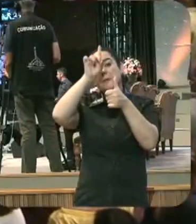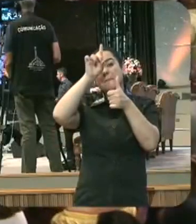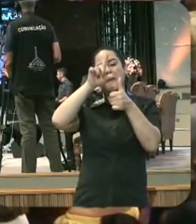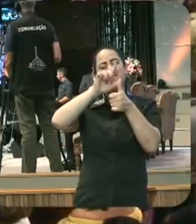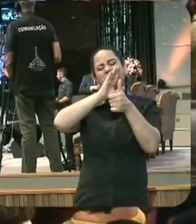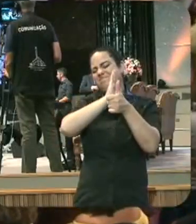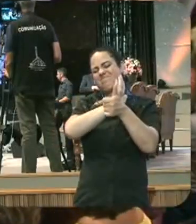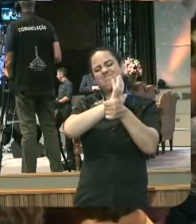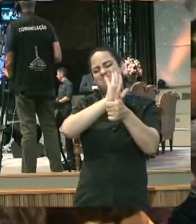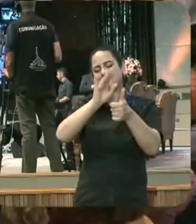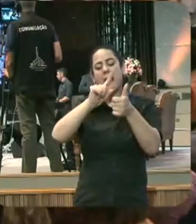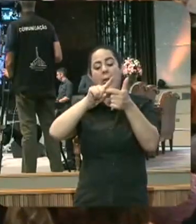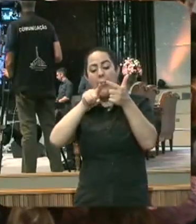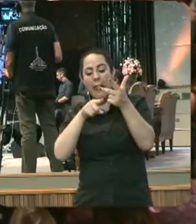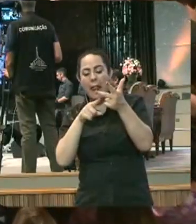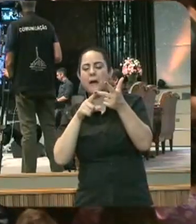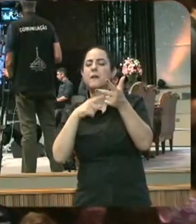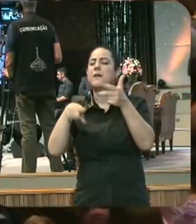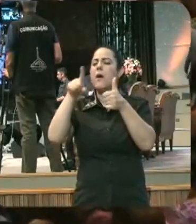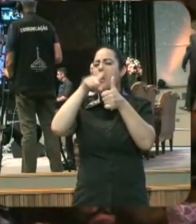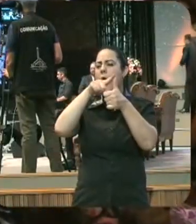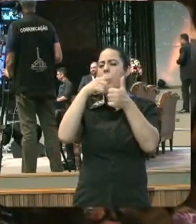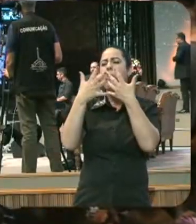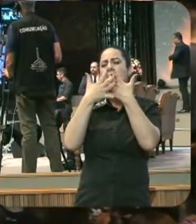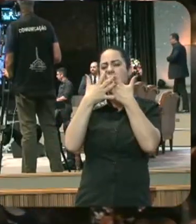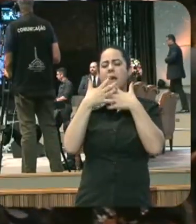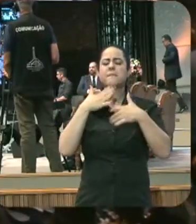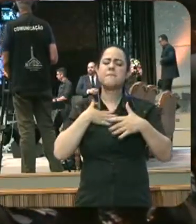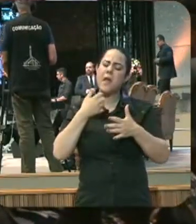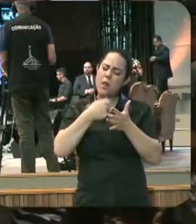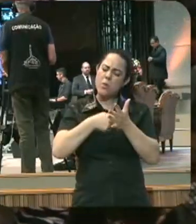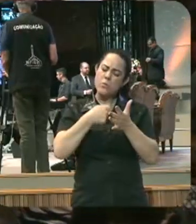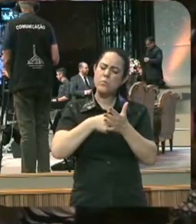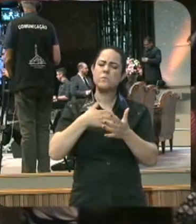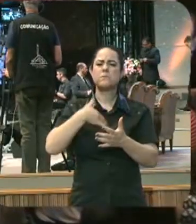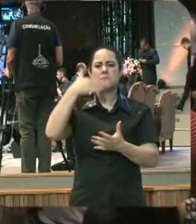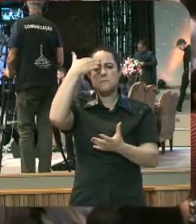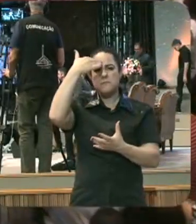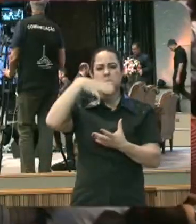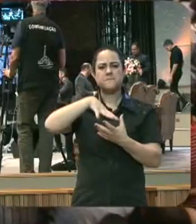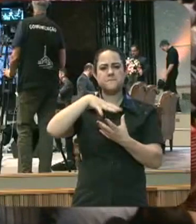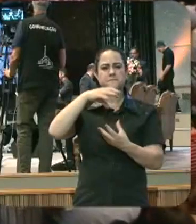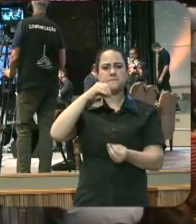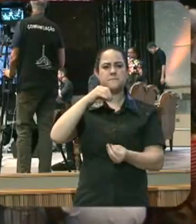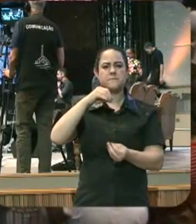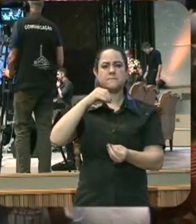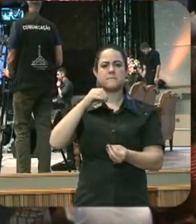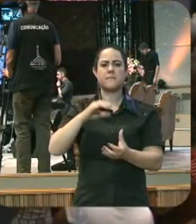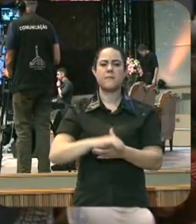quarto, confessa isso. Senhor, isso tem sido a minha luta na minha alma.